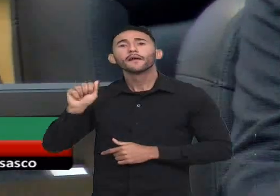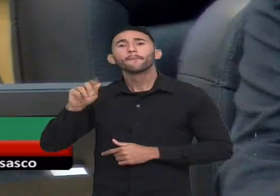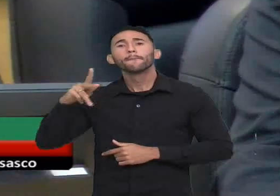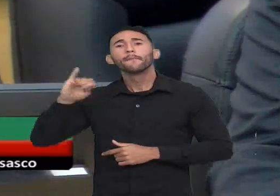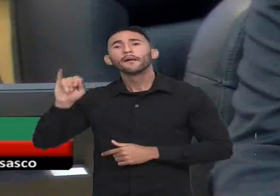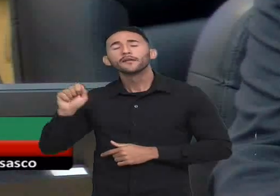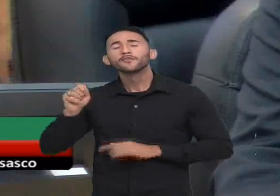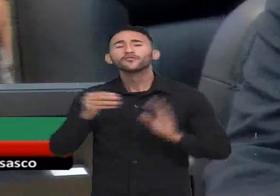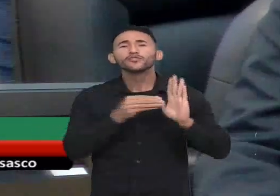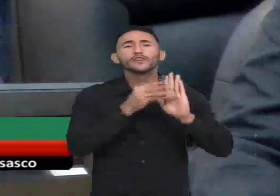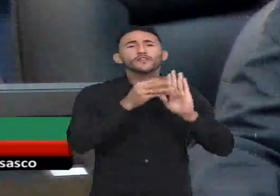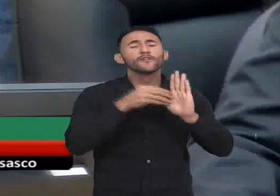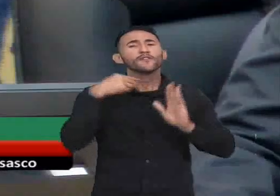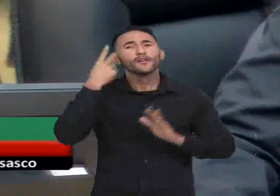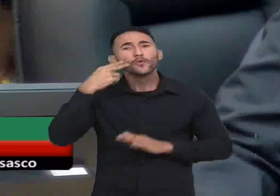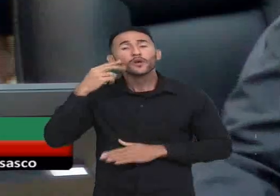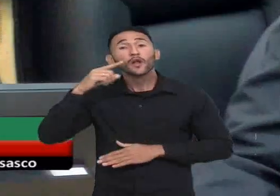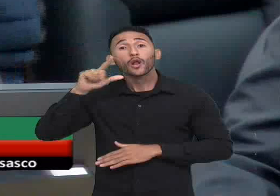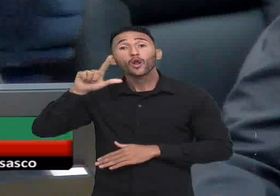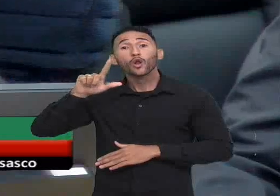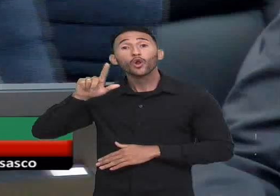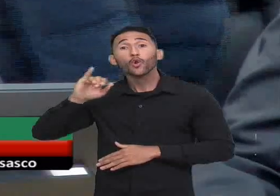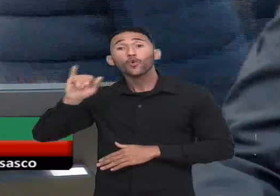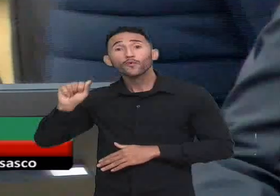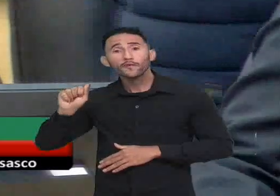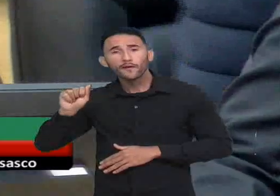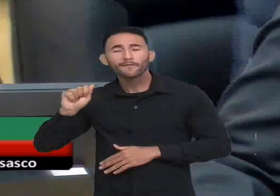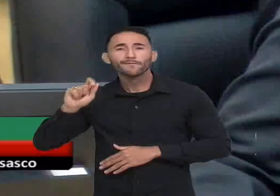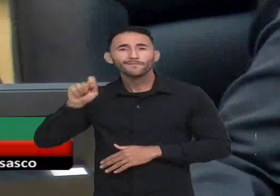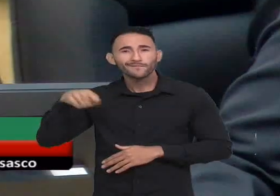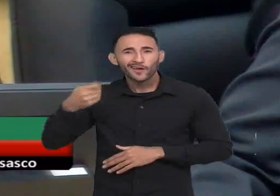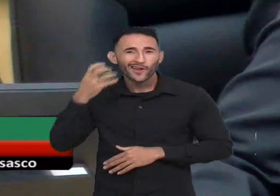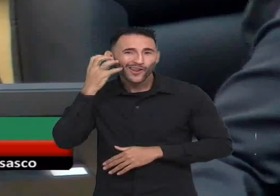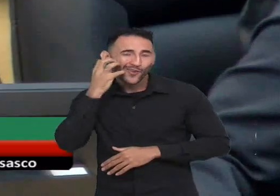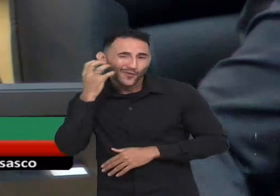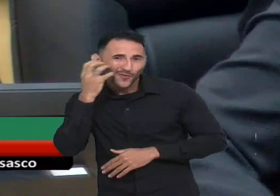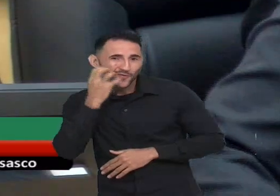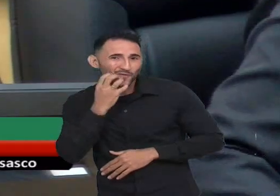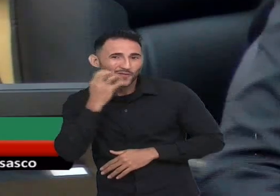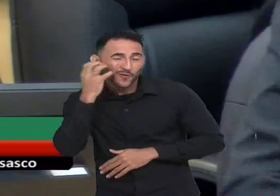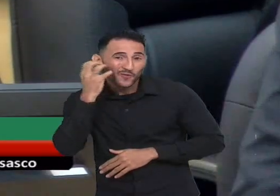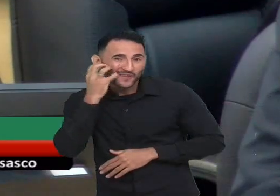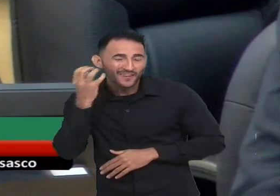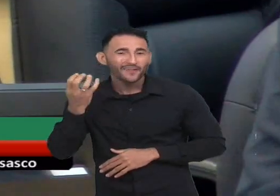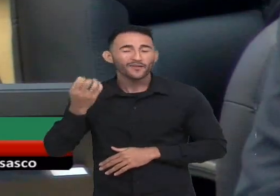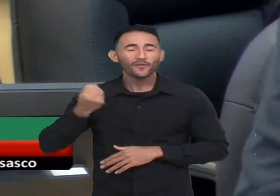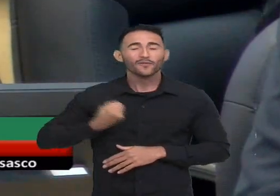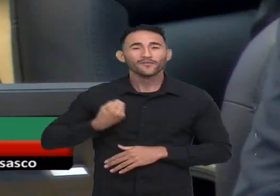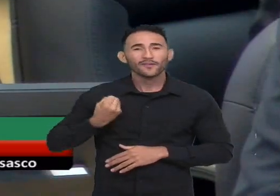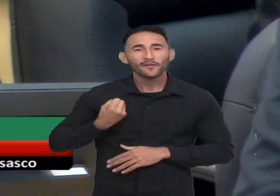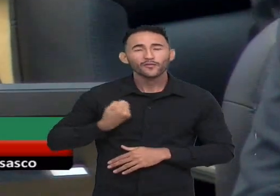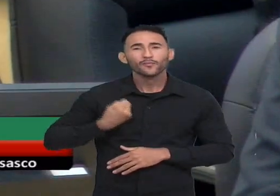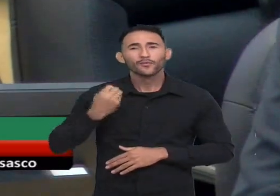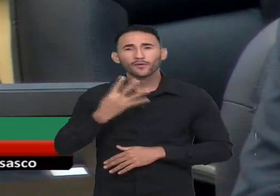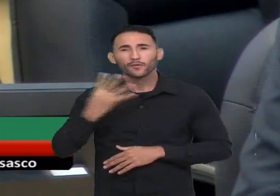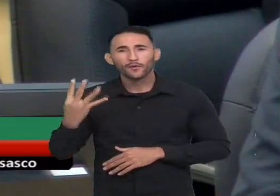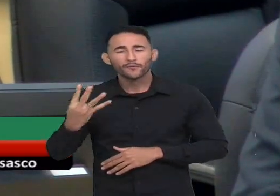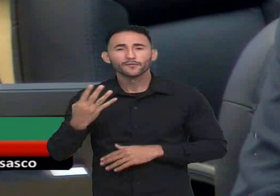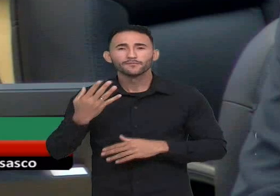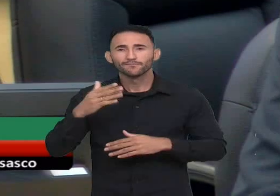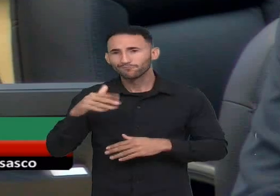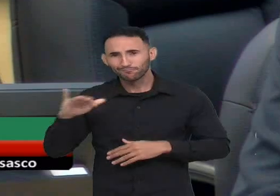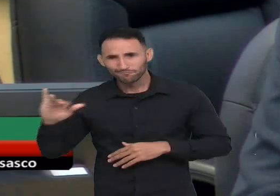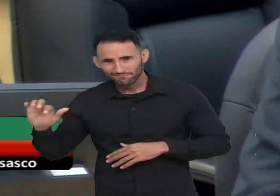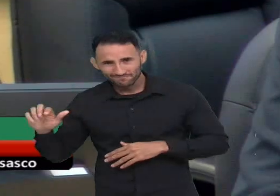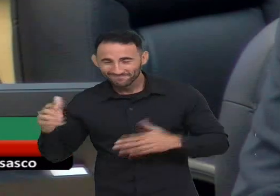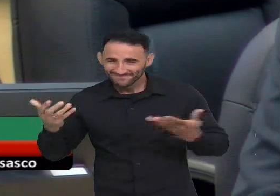Indicação da nobre vereadora Lúcia da Saúde. Indicação de número 4434 de 2023. Indica-se à